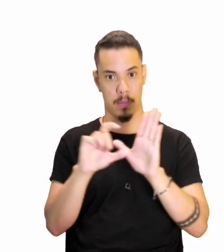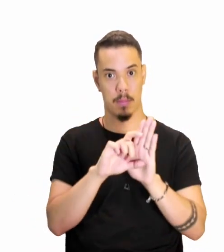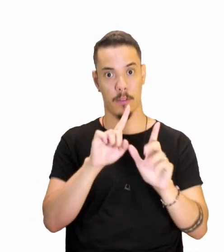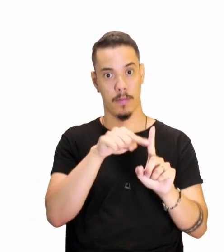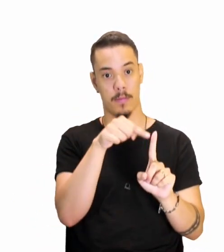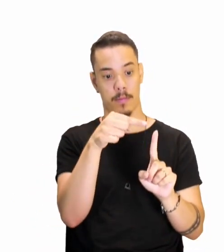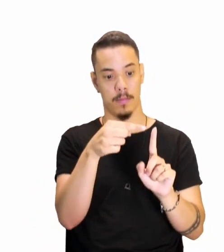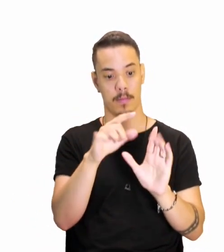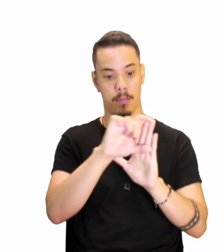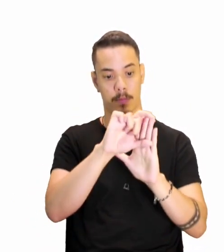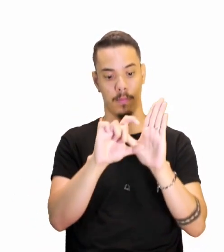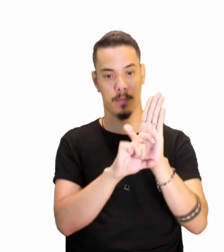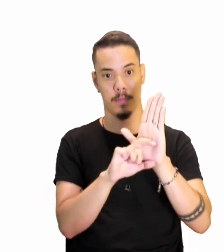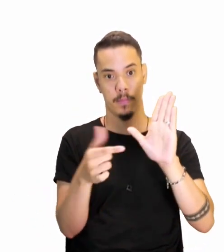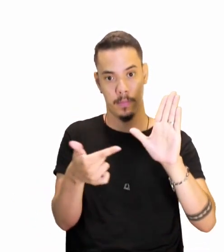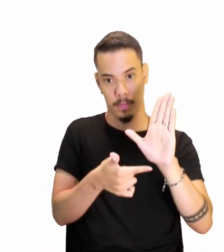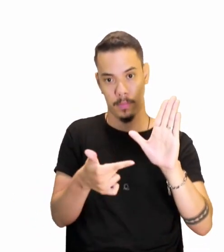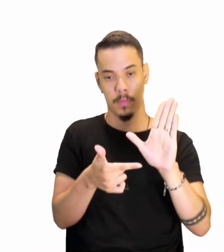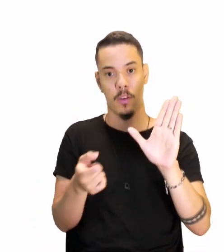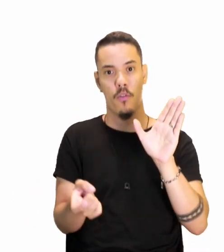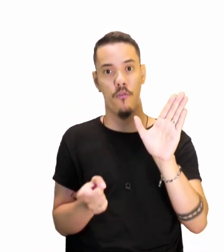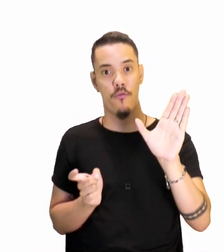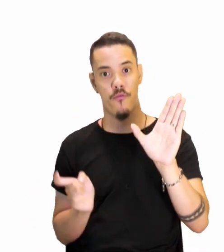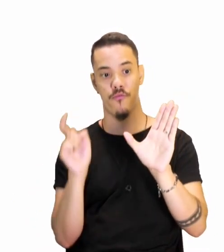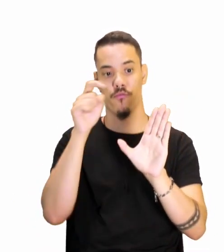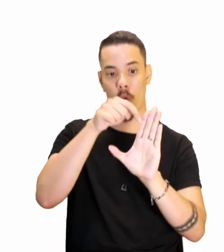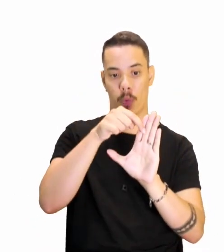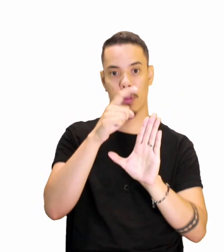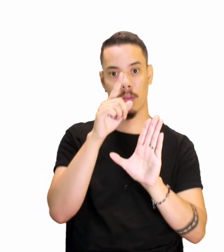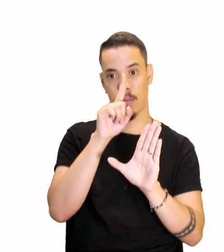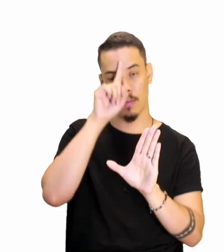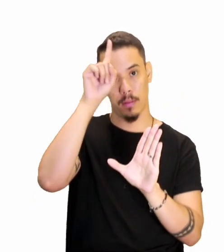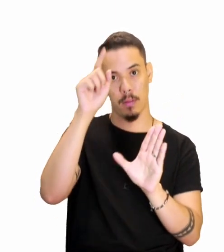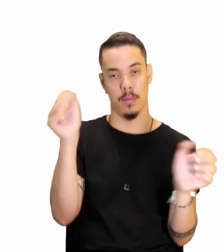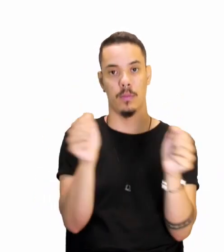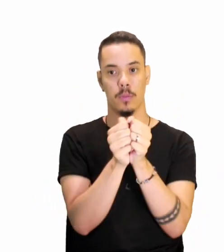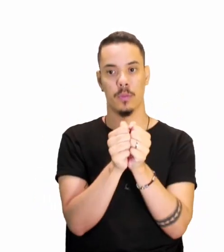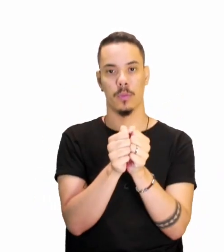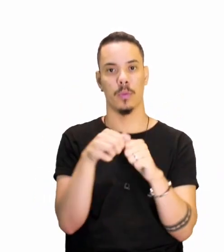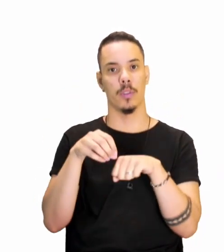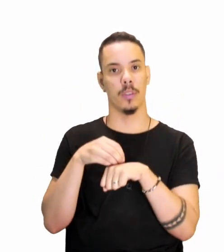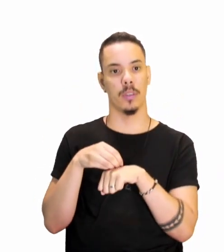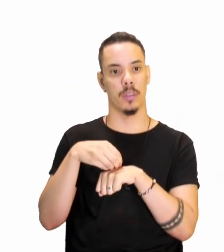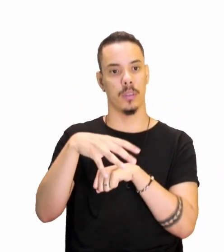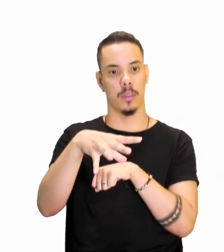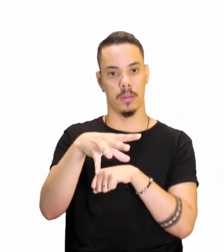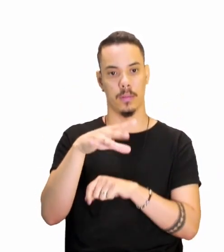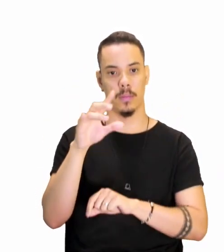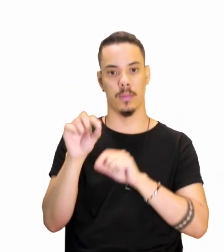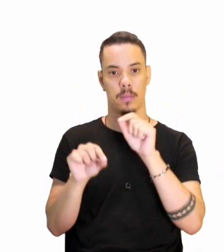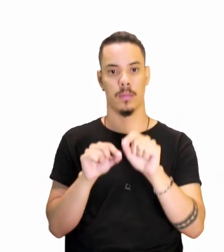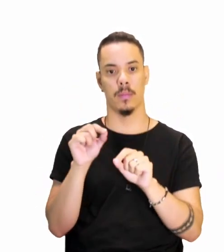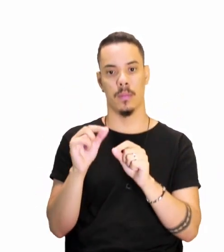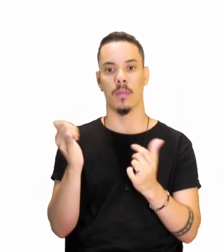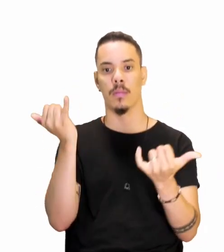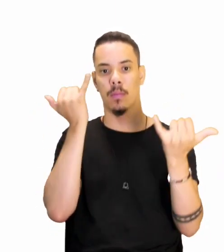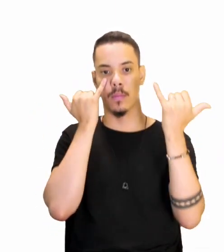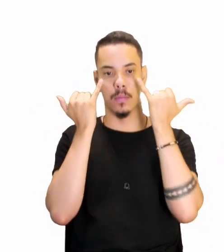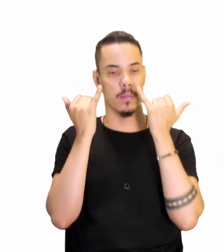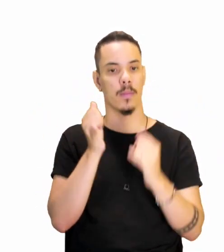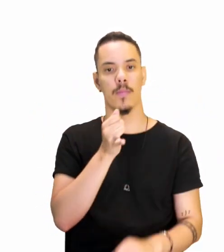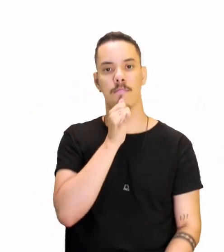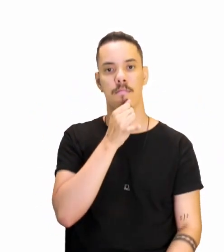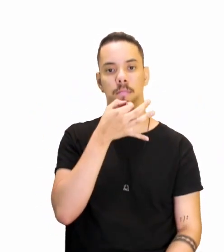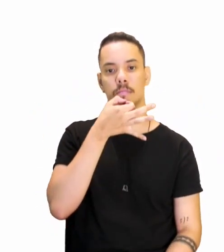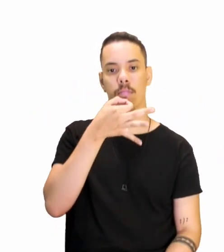seguinte, retoma essa ideia ao mesmo tempo que transmite uma opinião.